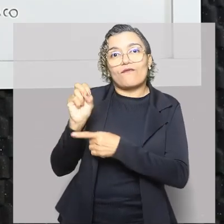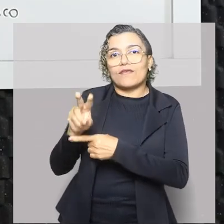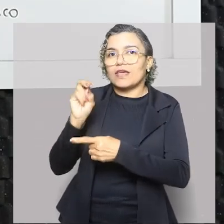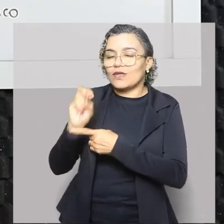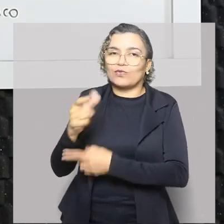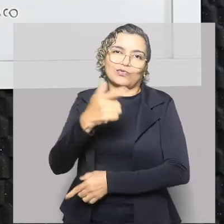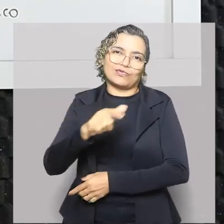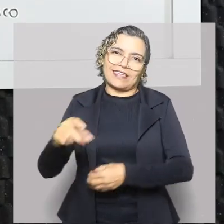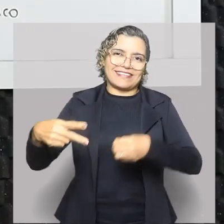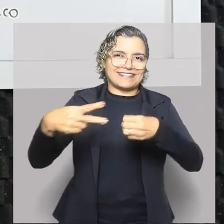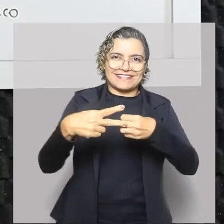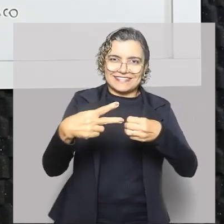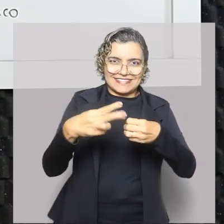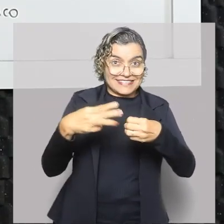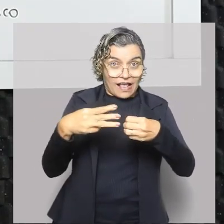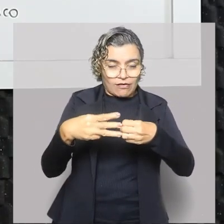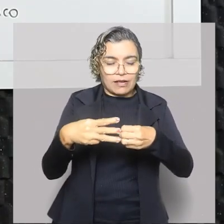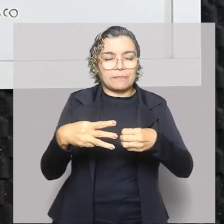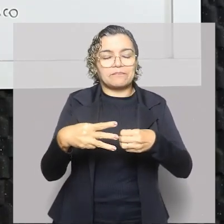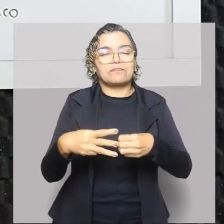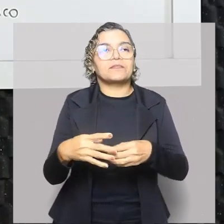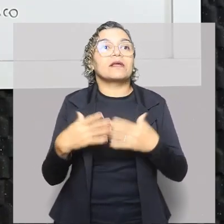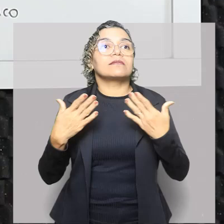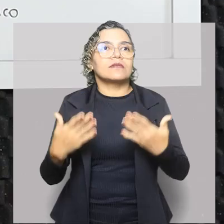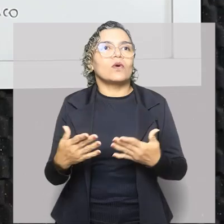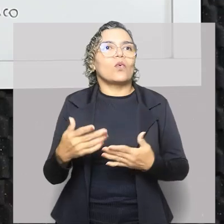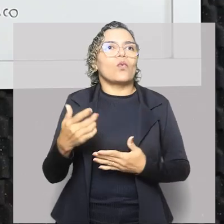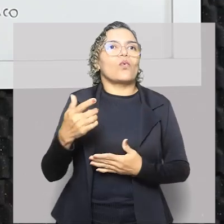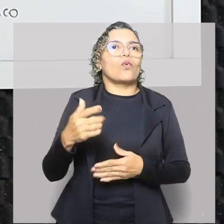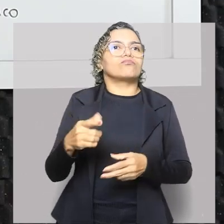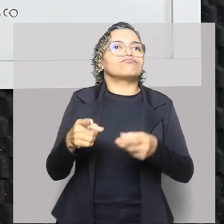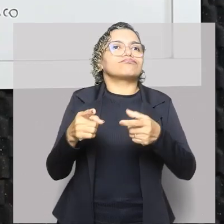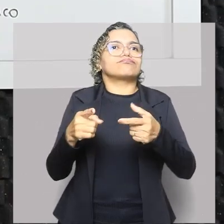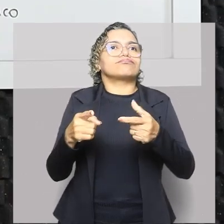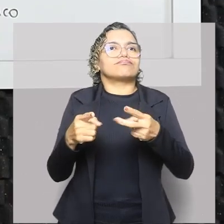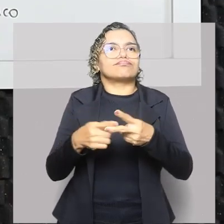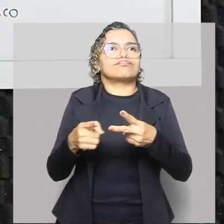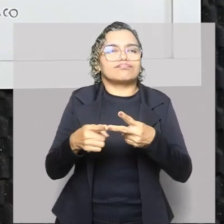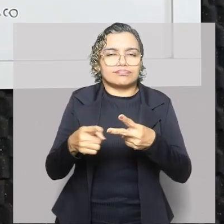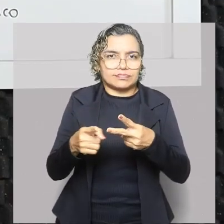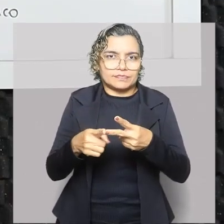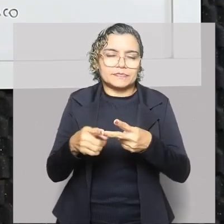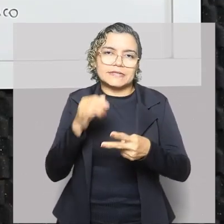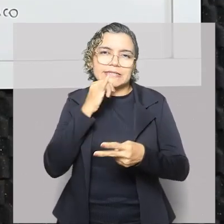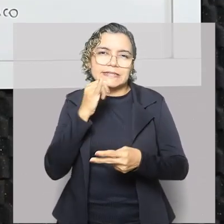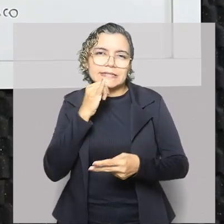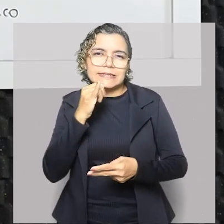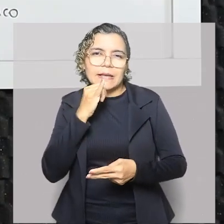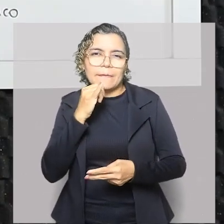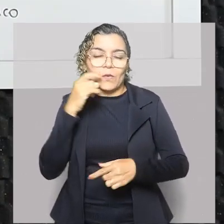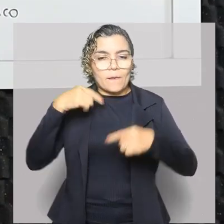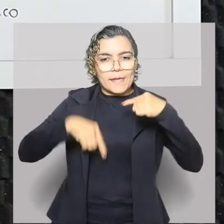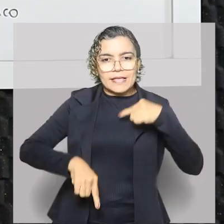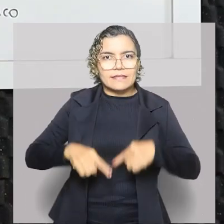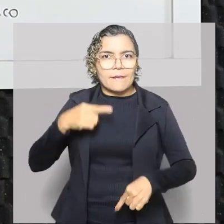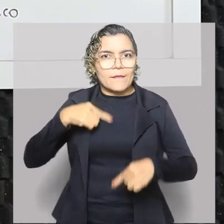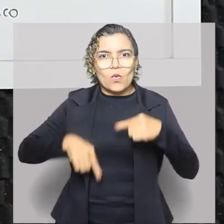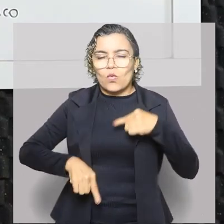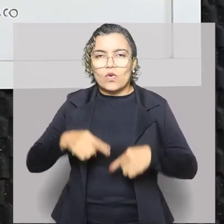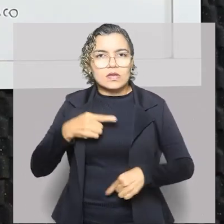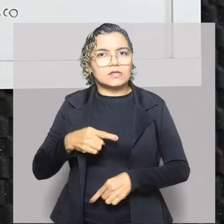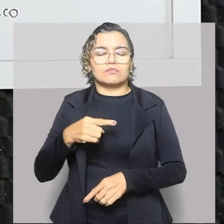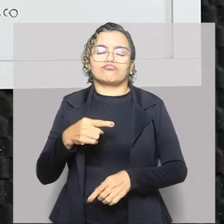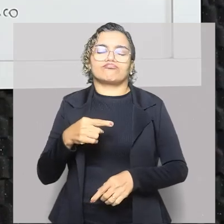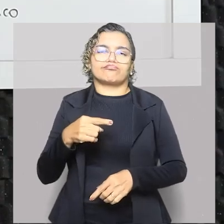ter. Outra coisa que eu também coloquei para vocês é sem metabolismo próprio. Os vírus não